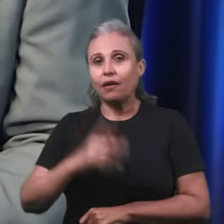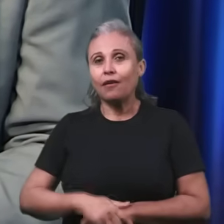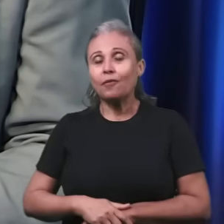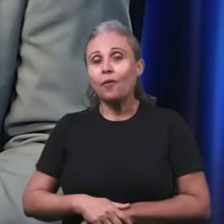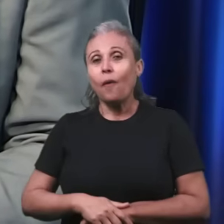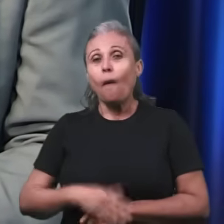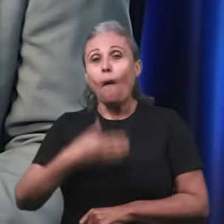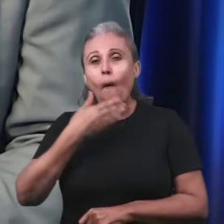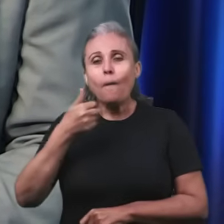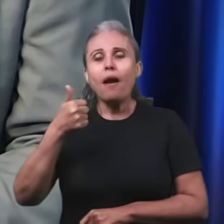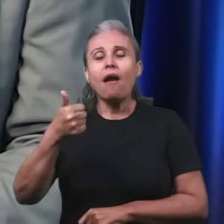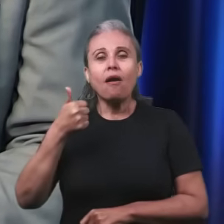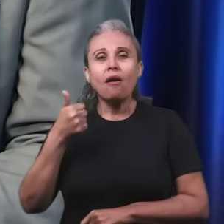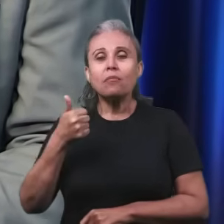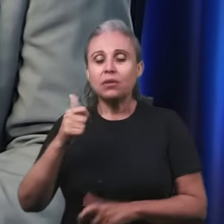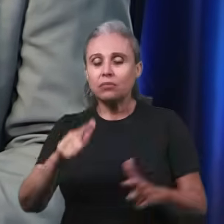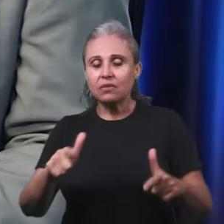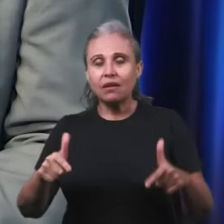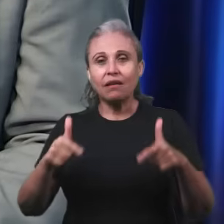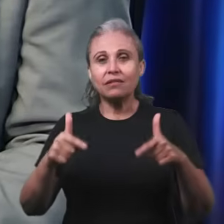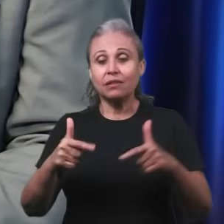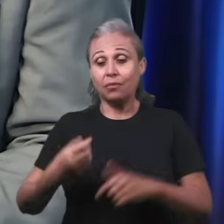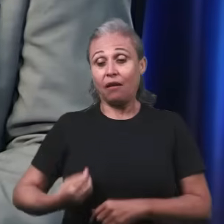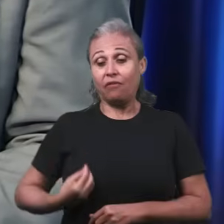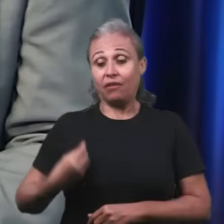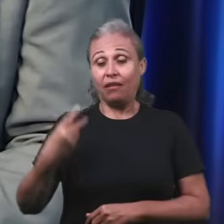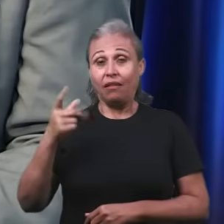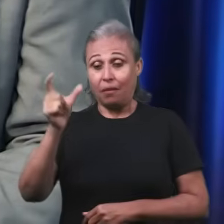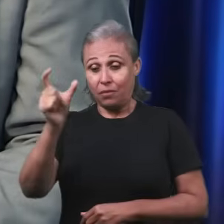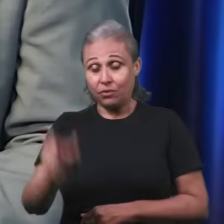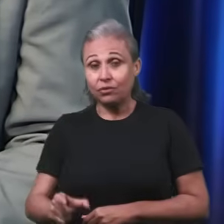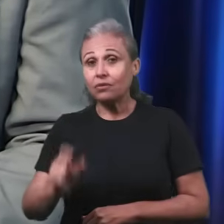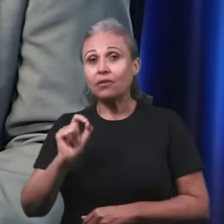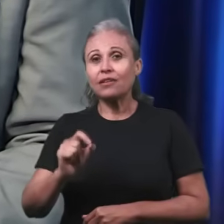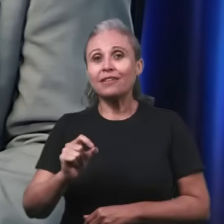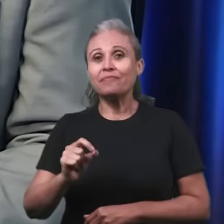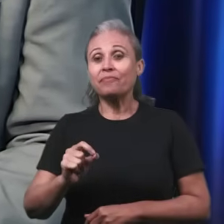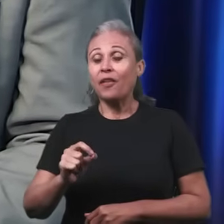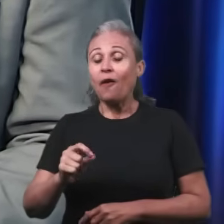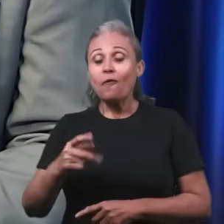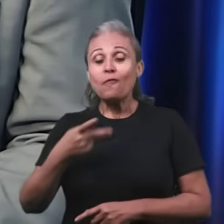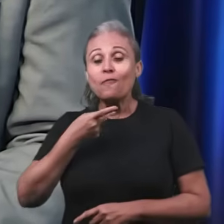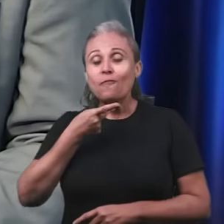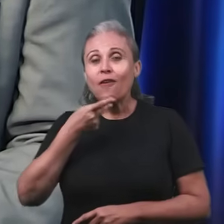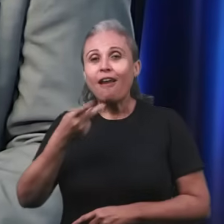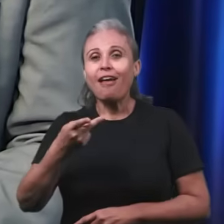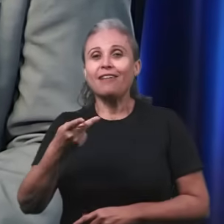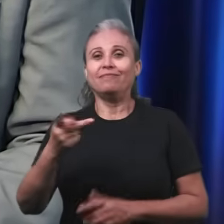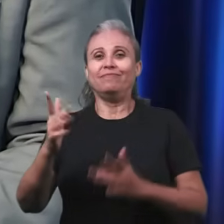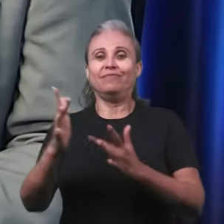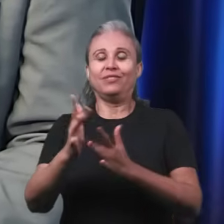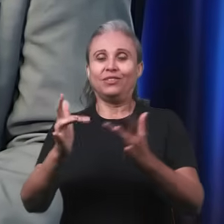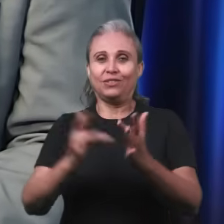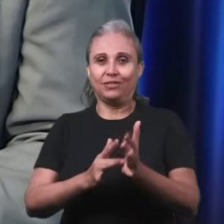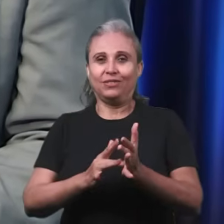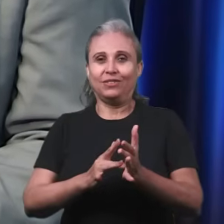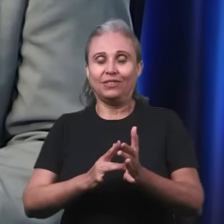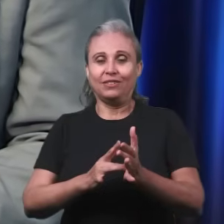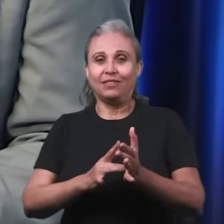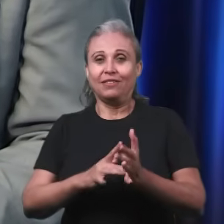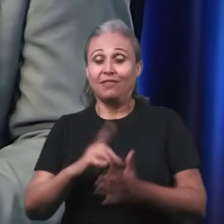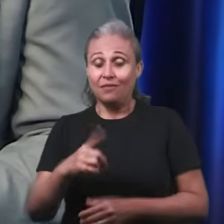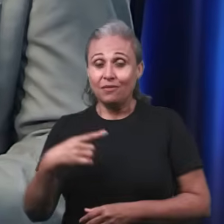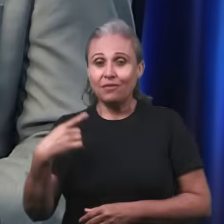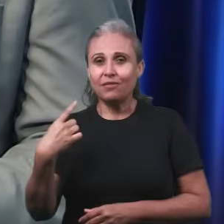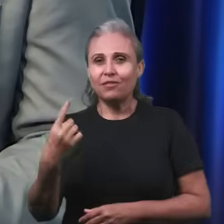nós fazemos para qualquer pessoa é falar para ela de Jesus. Quando nós damos